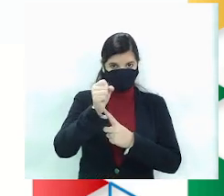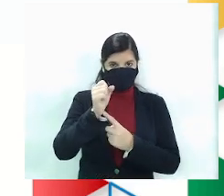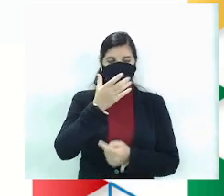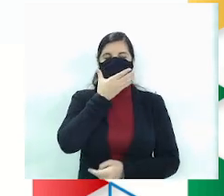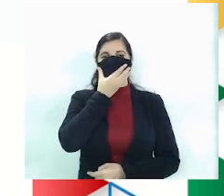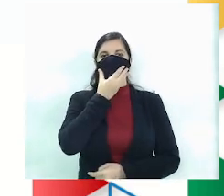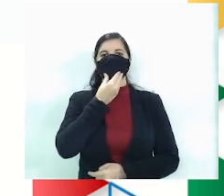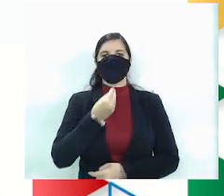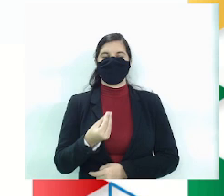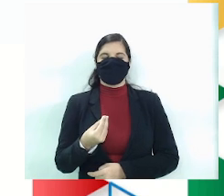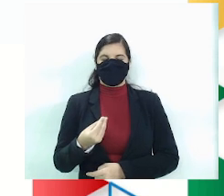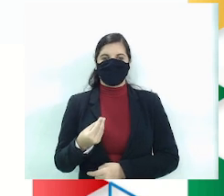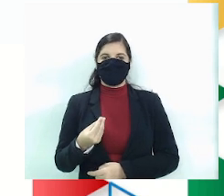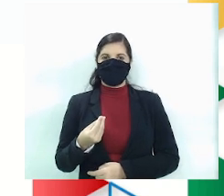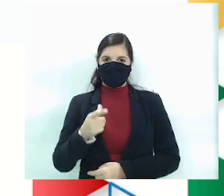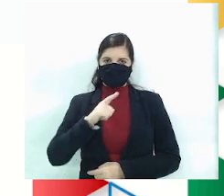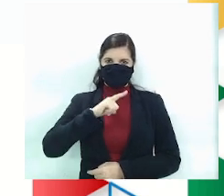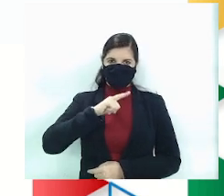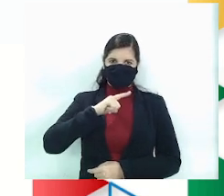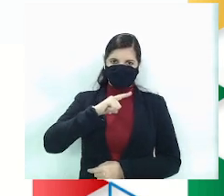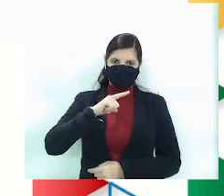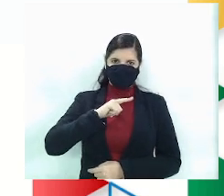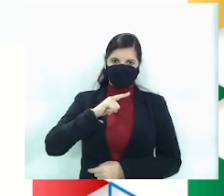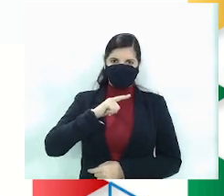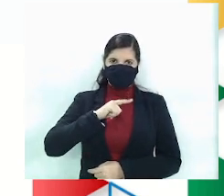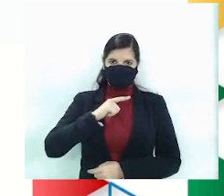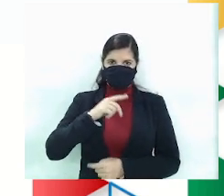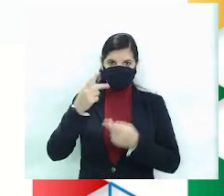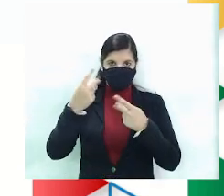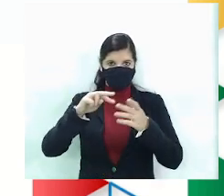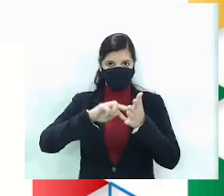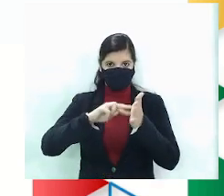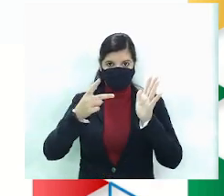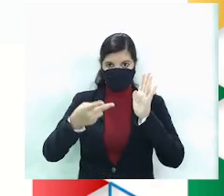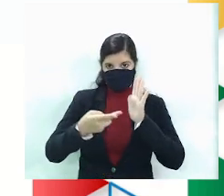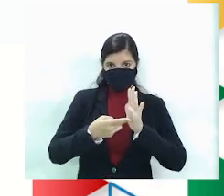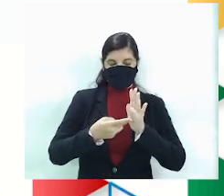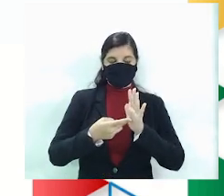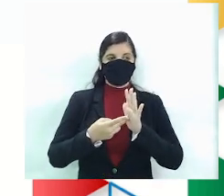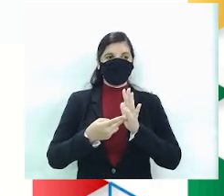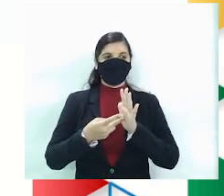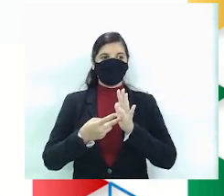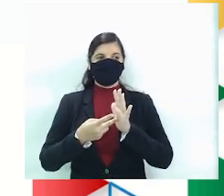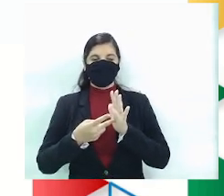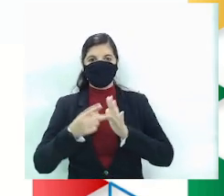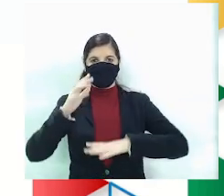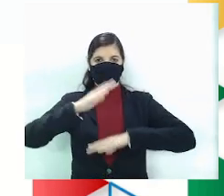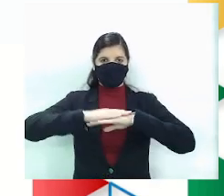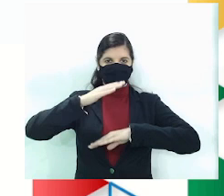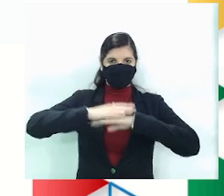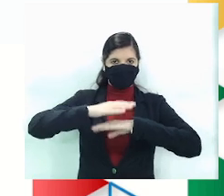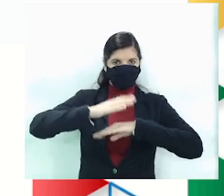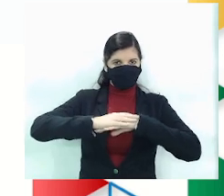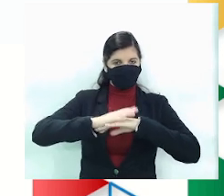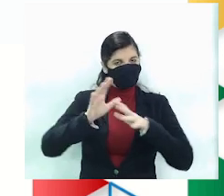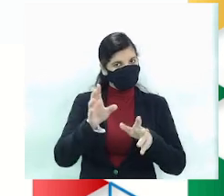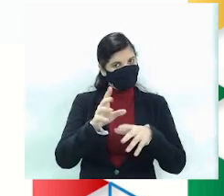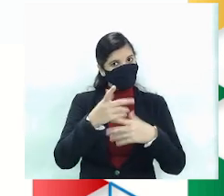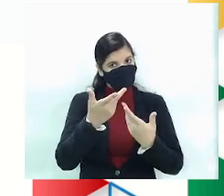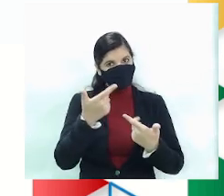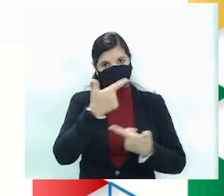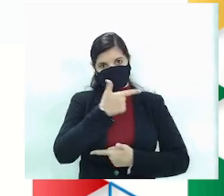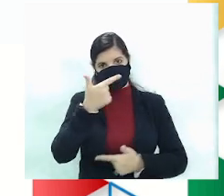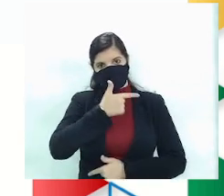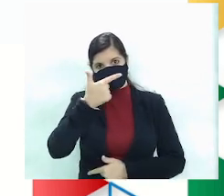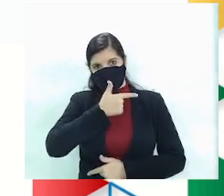masculino, ele tem, né, no seu sentido figurado, a ação ou efeito de